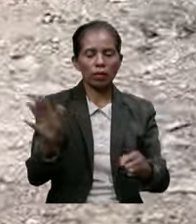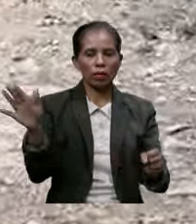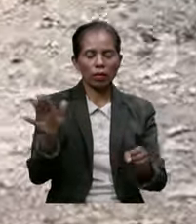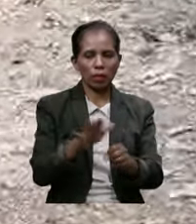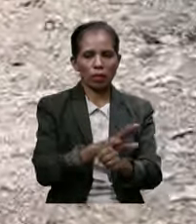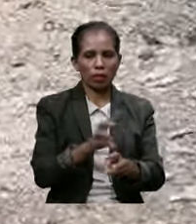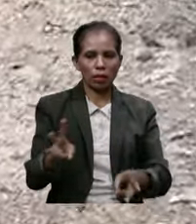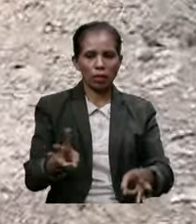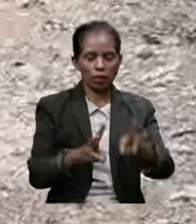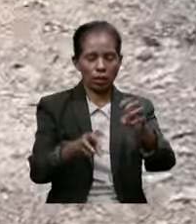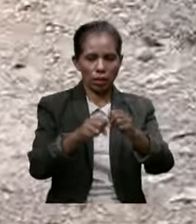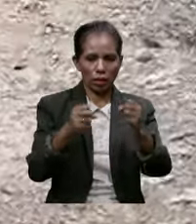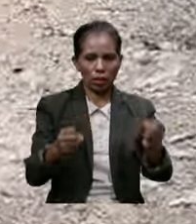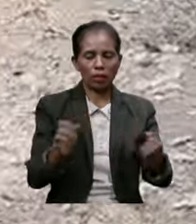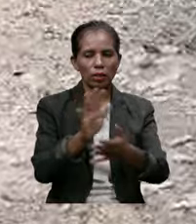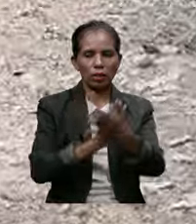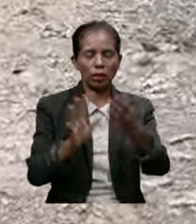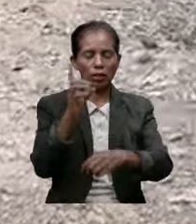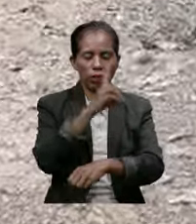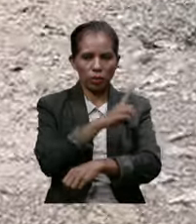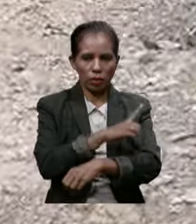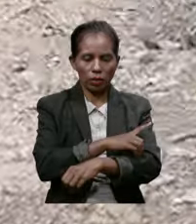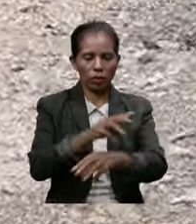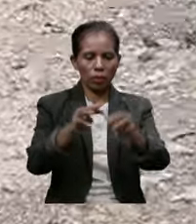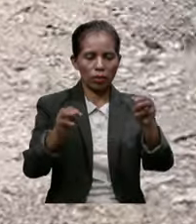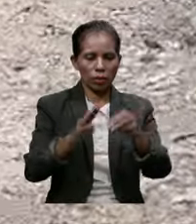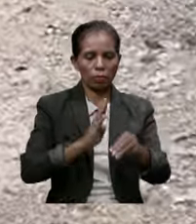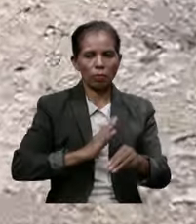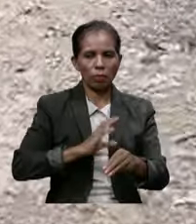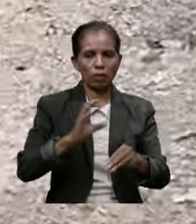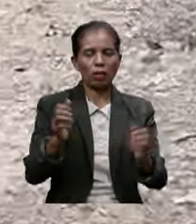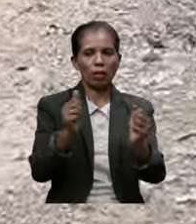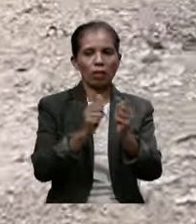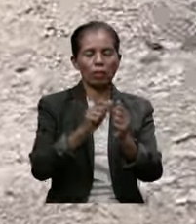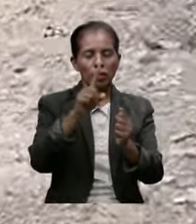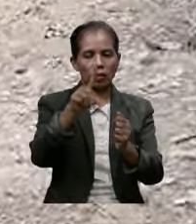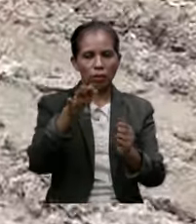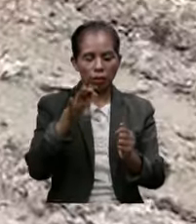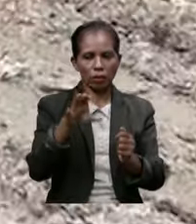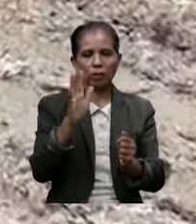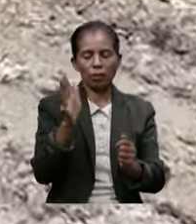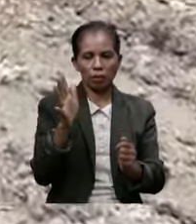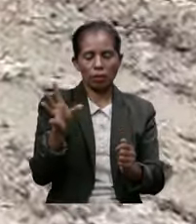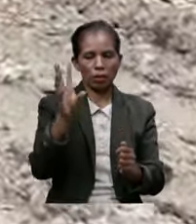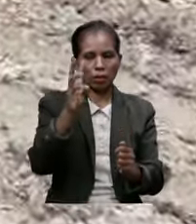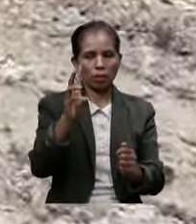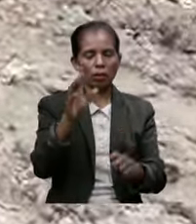estrada Coaxira, onde comemora a loro fundação município Balcão, Badalatos Ida Neno Restren Lima, nebe